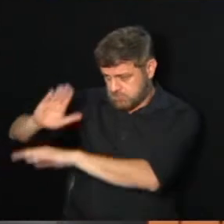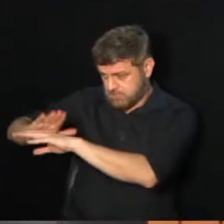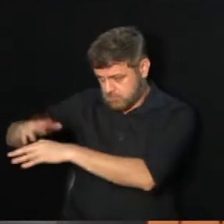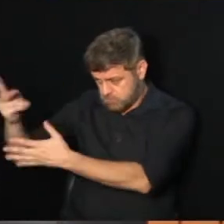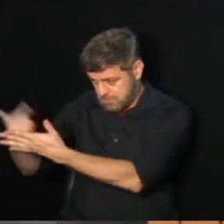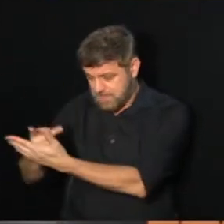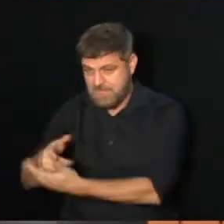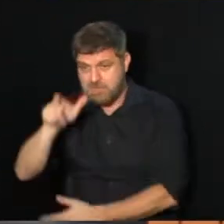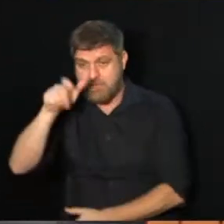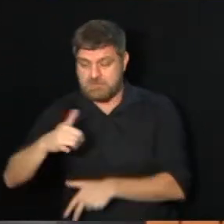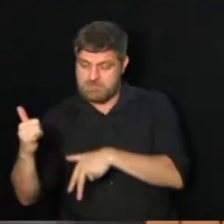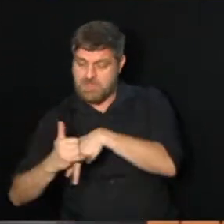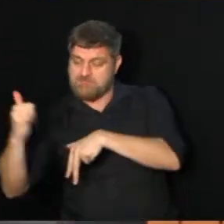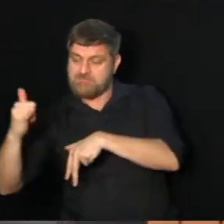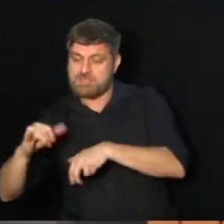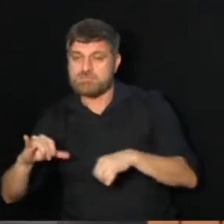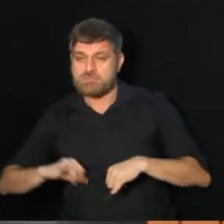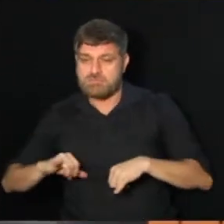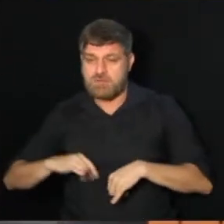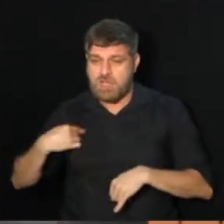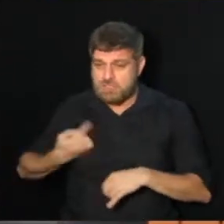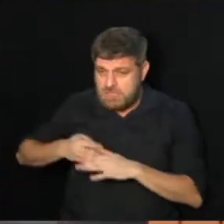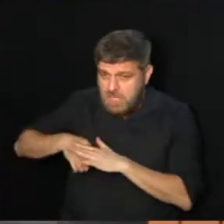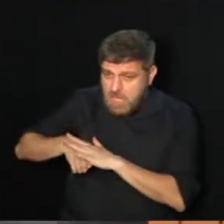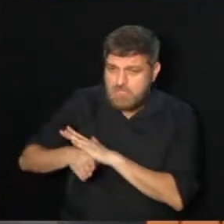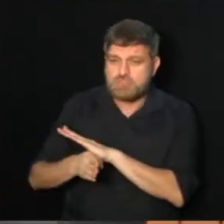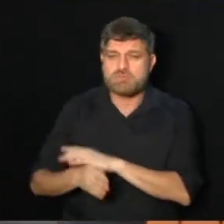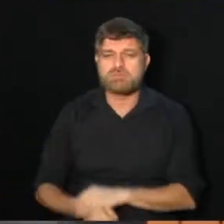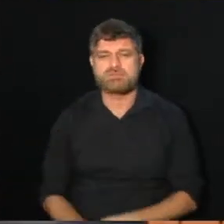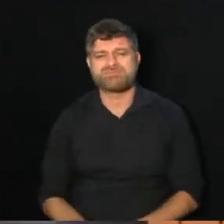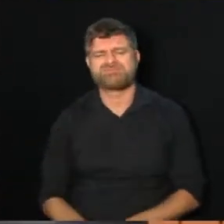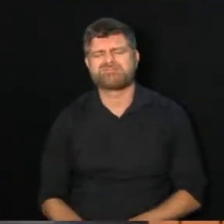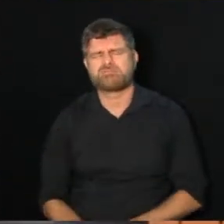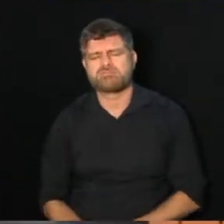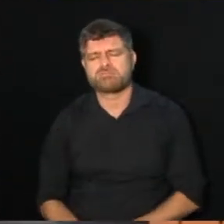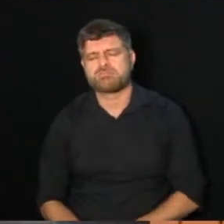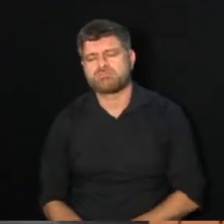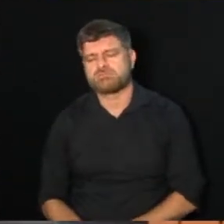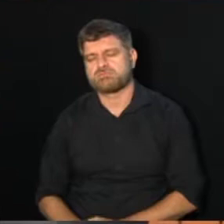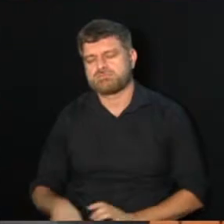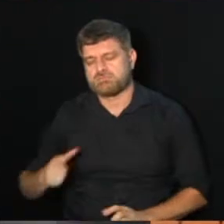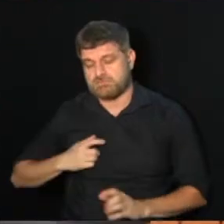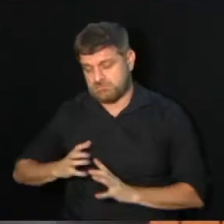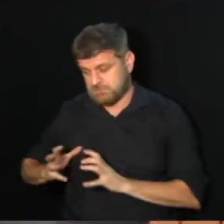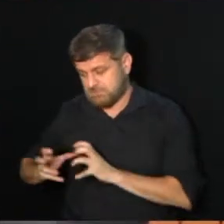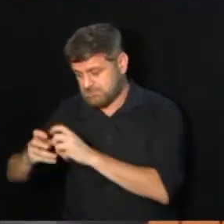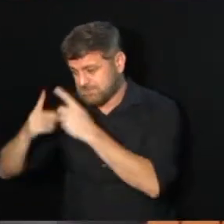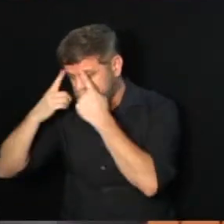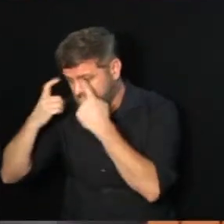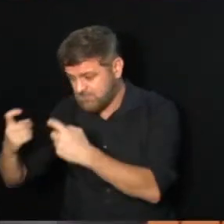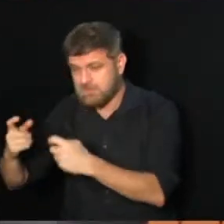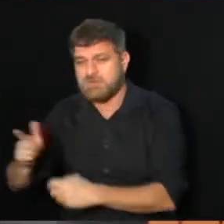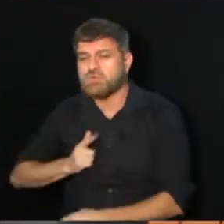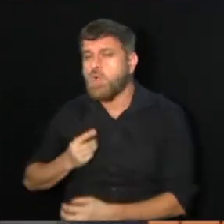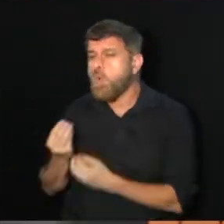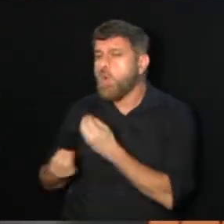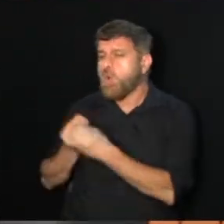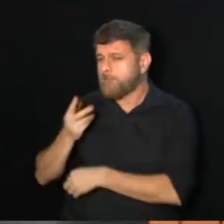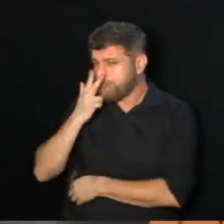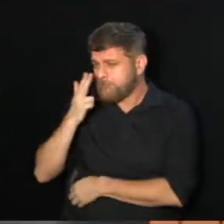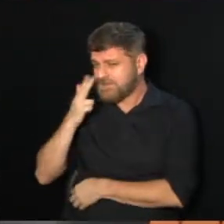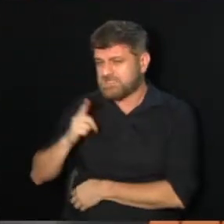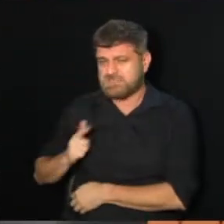agressor ou do lado da vítima. A gente está acostumado a tratar conflitos e violências e dano como se fosse uma